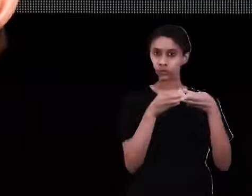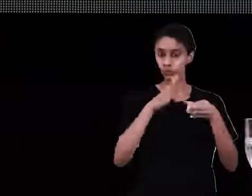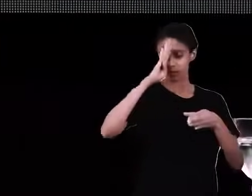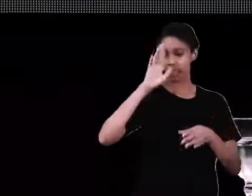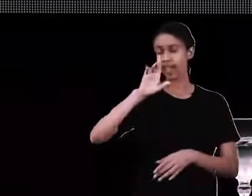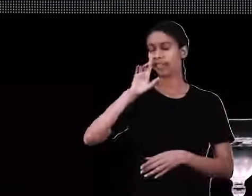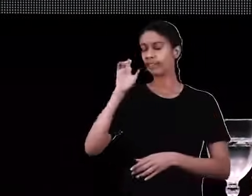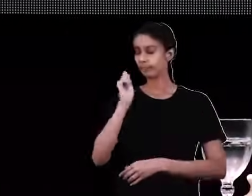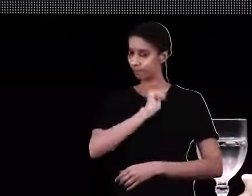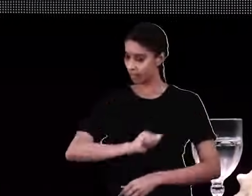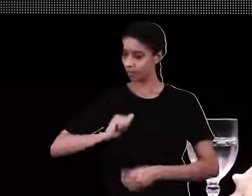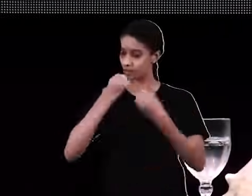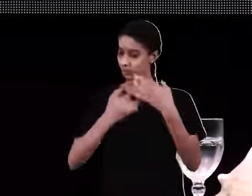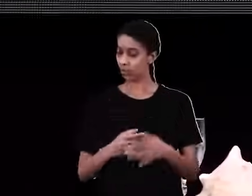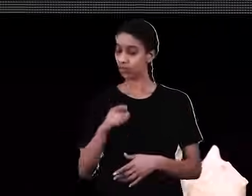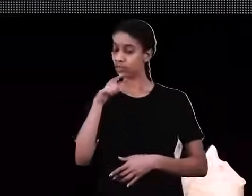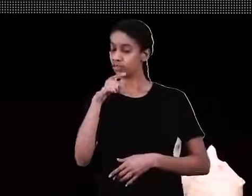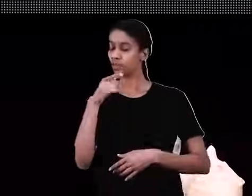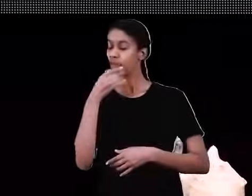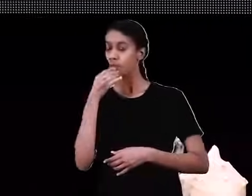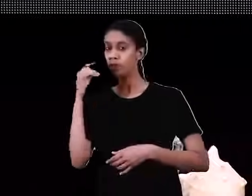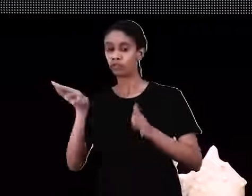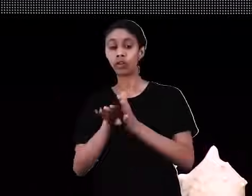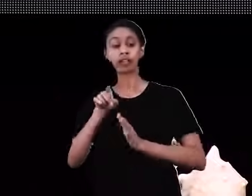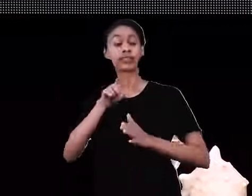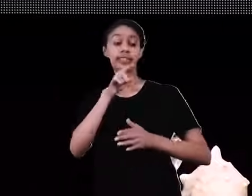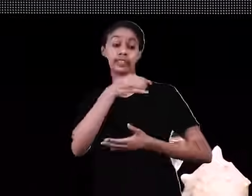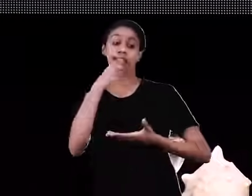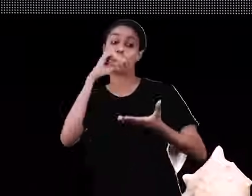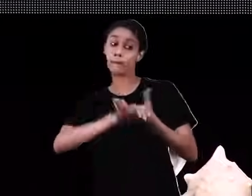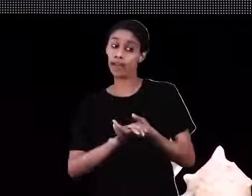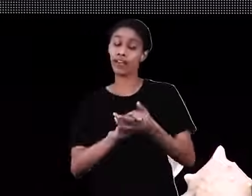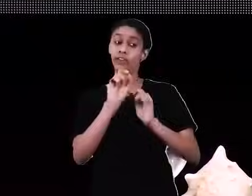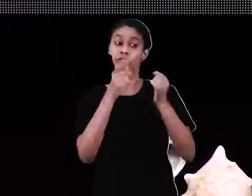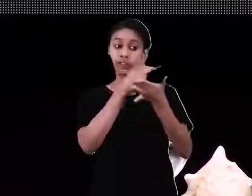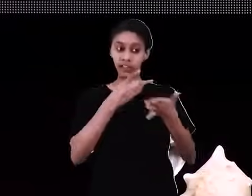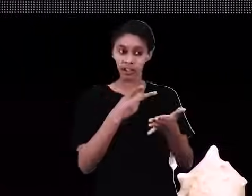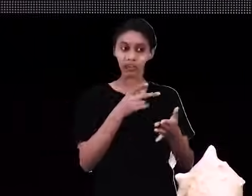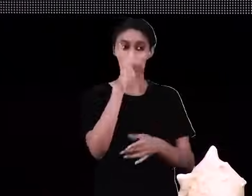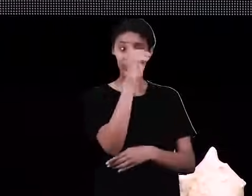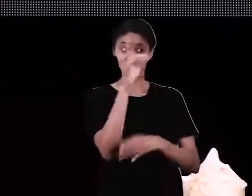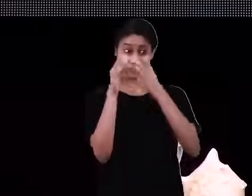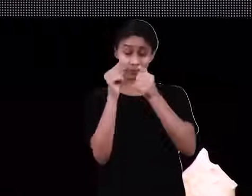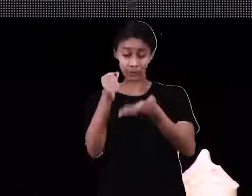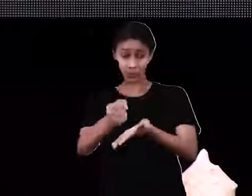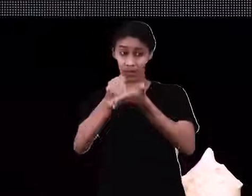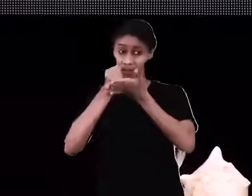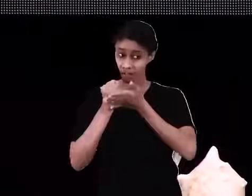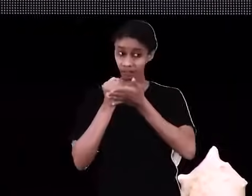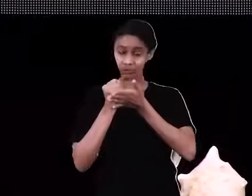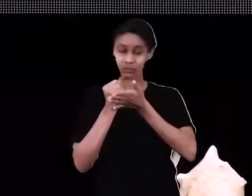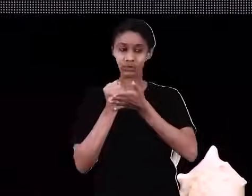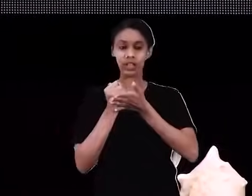assim, ó, teu marido fez uma besteira. Davi veio aqui pedir ajuda a ele. Ele foi grosseiro, colocou todo mundo pra correr. E